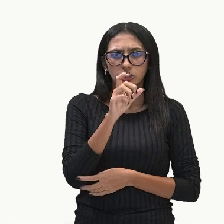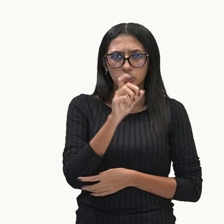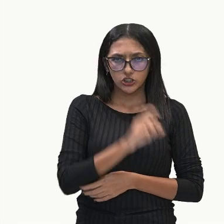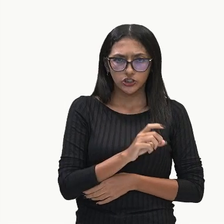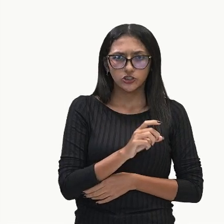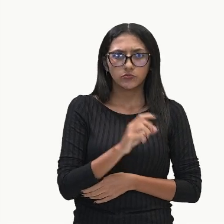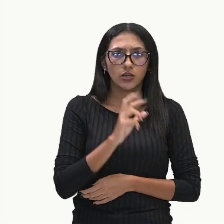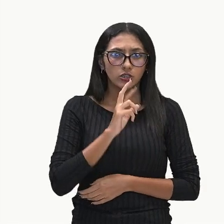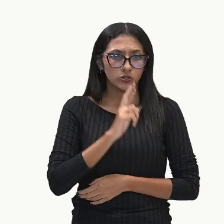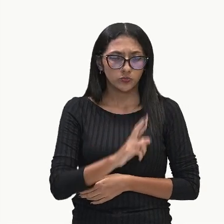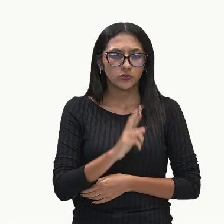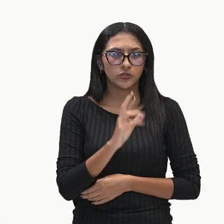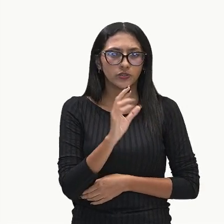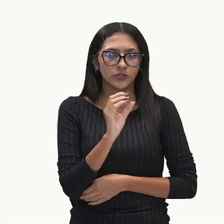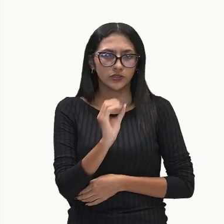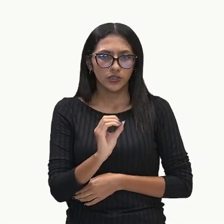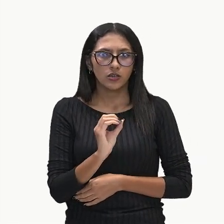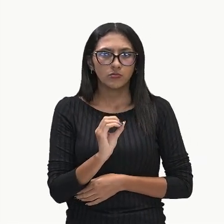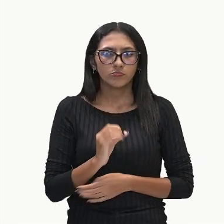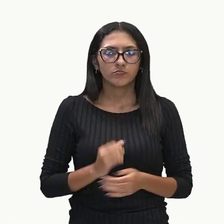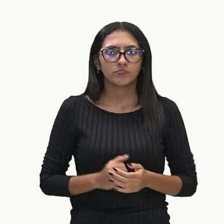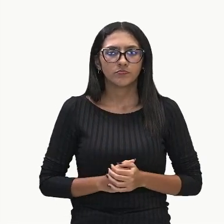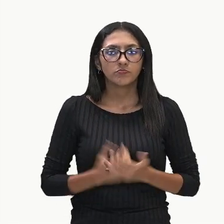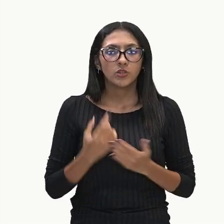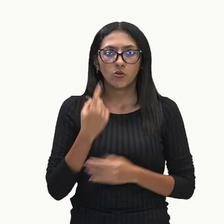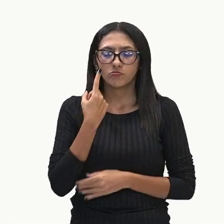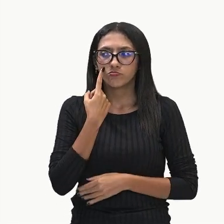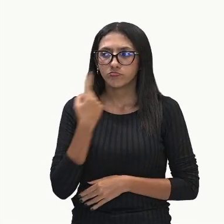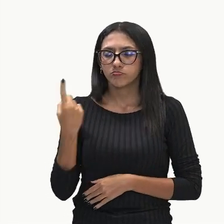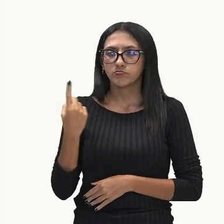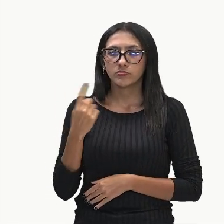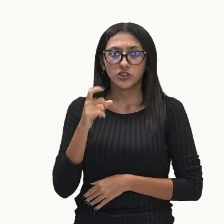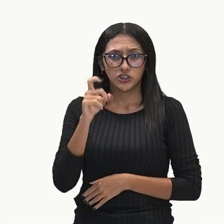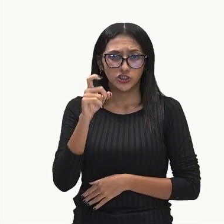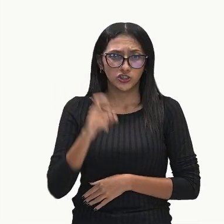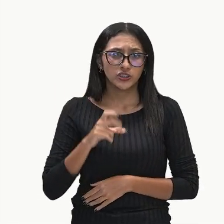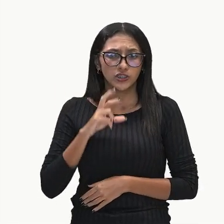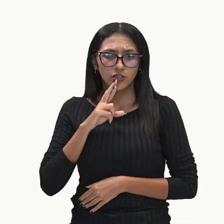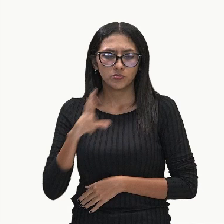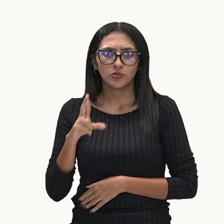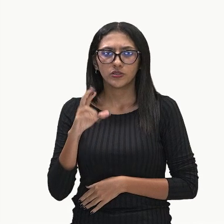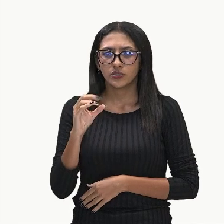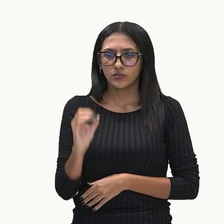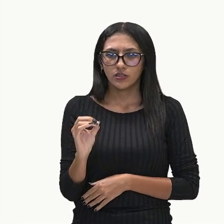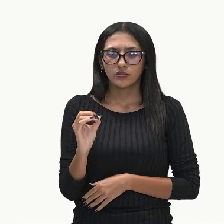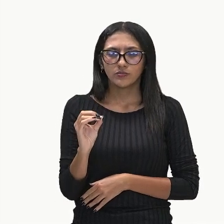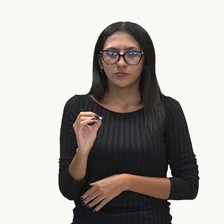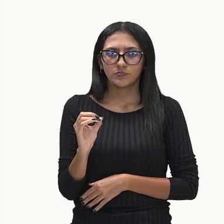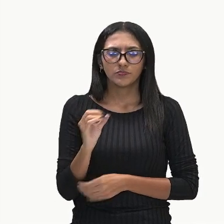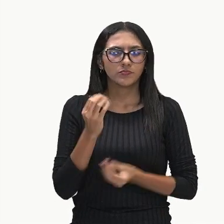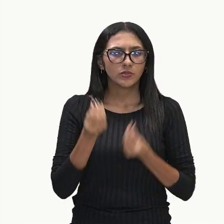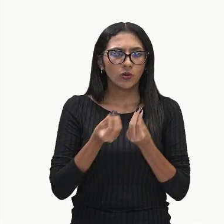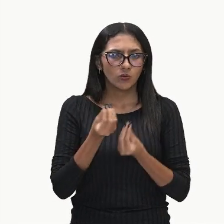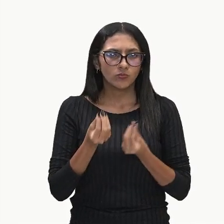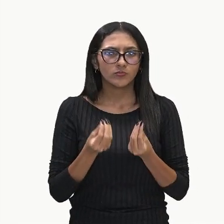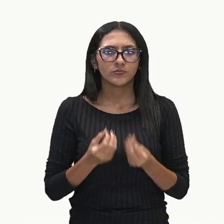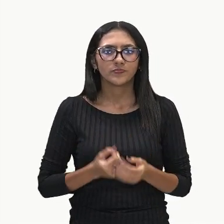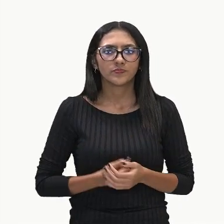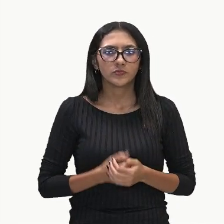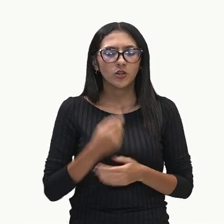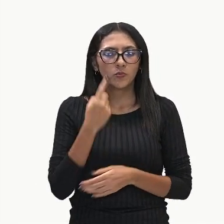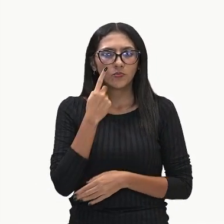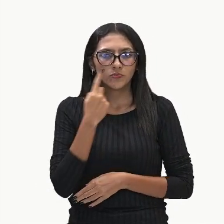o valor do x só pode ser zero. Como se chegou a esse valor? Você vem aqui na